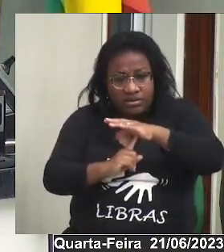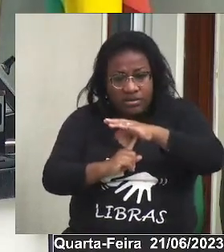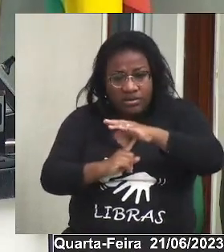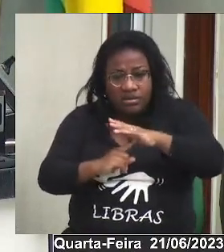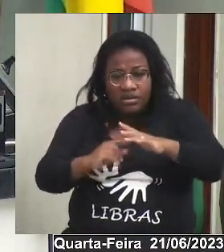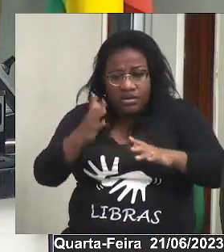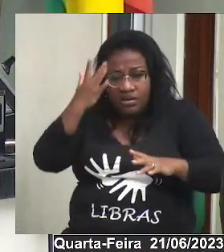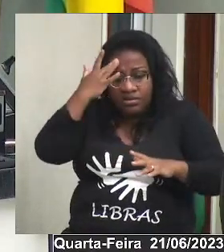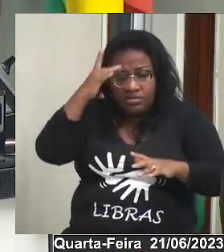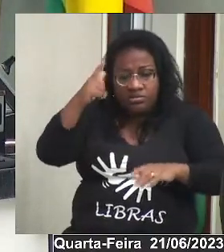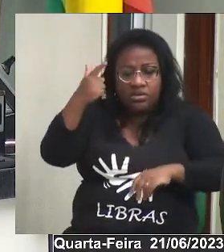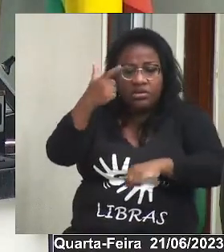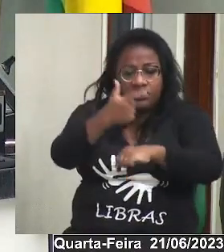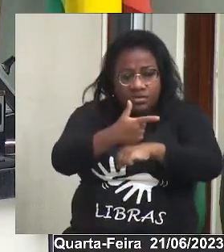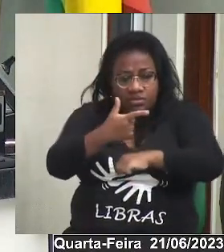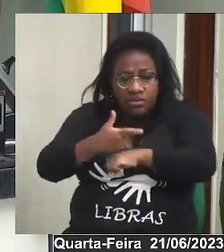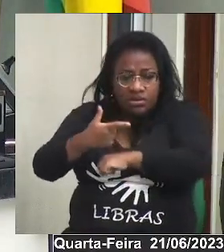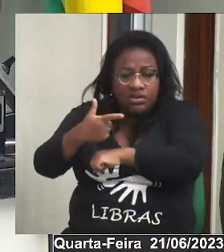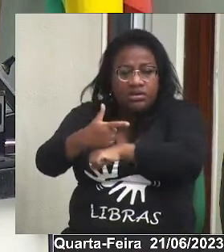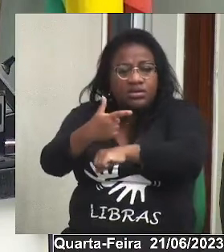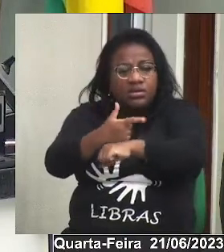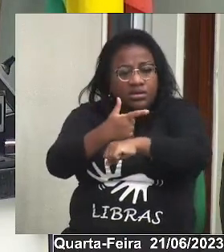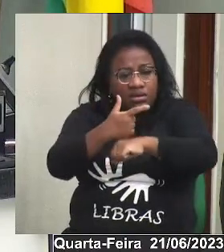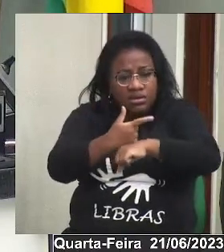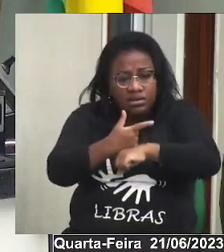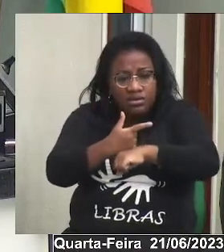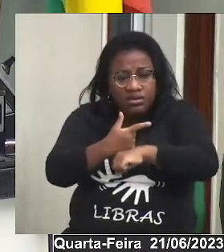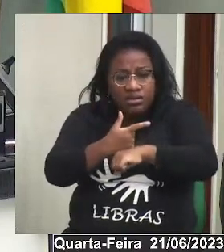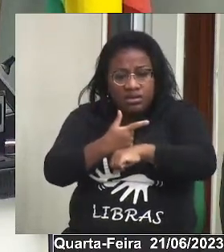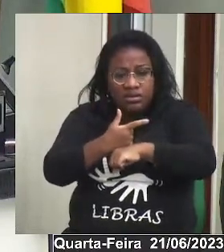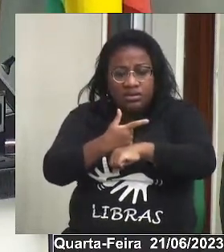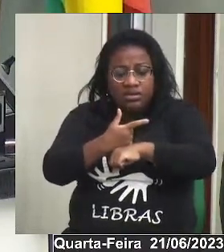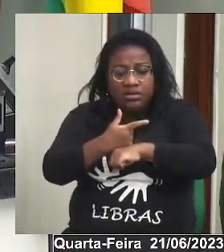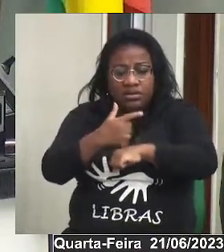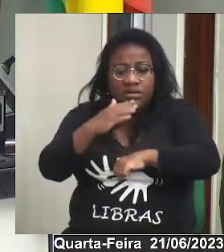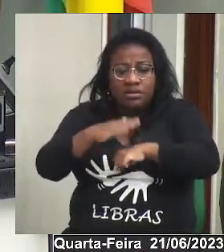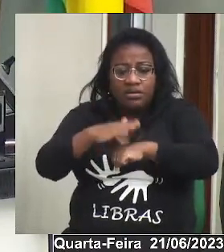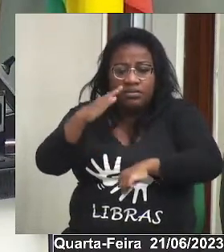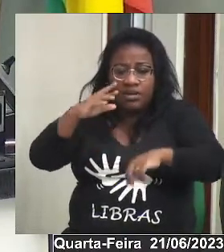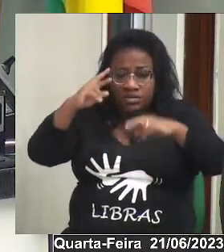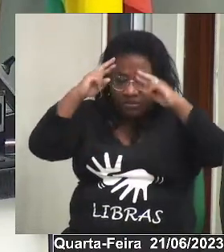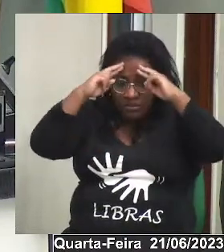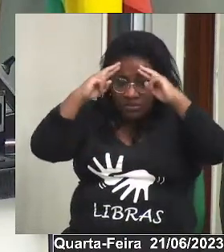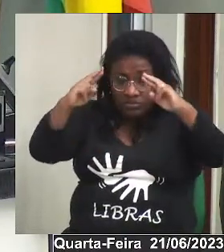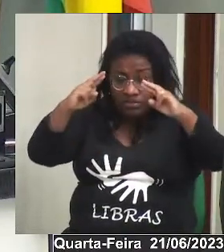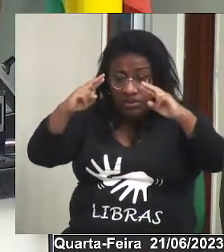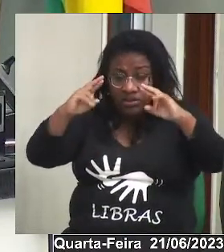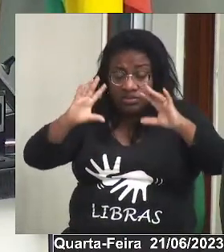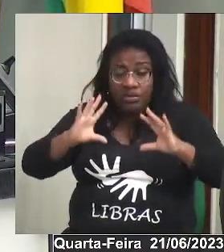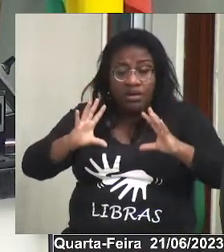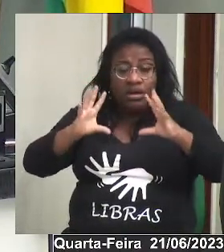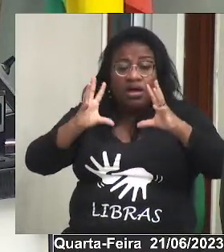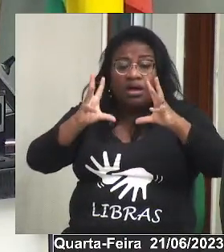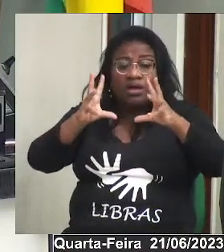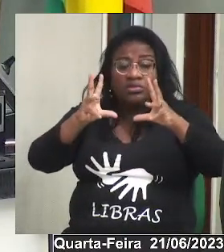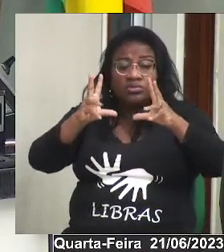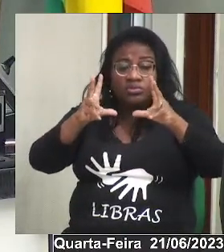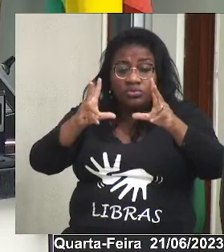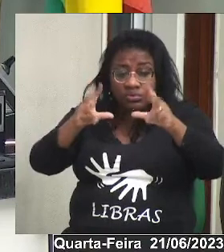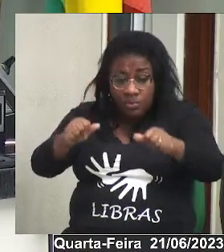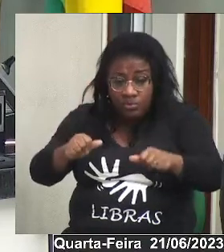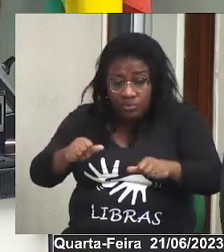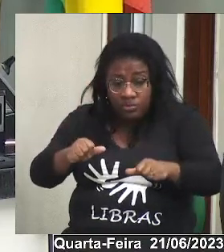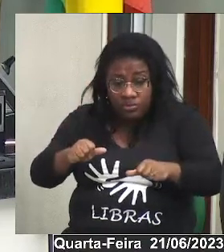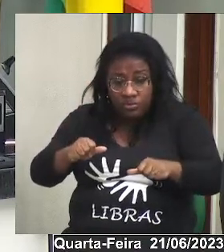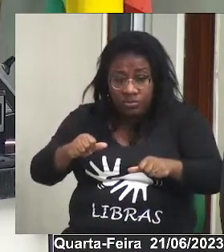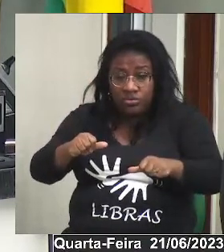eu não sei quem são os líderes, quem são os linha de frente, mas eu respeito a todos. E lá